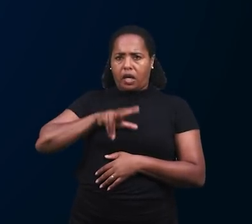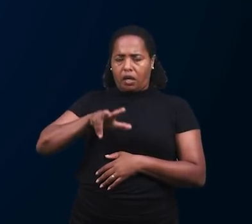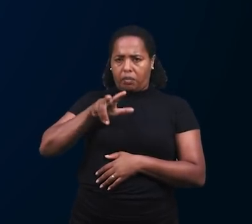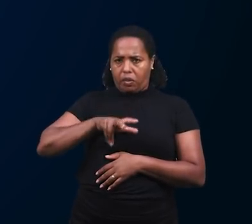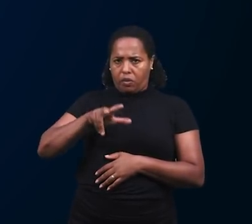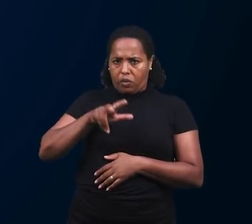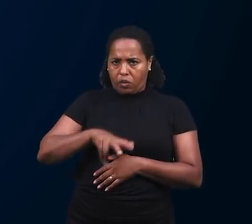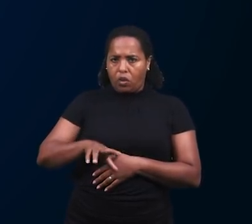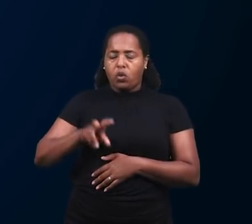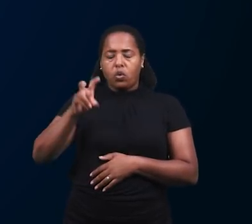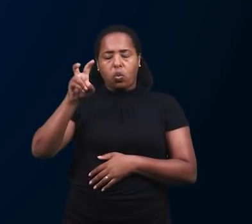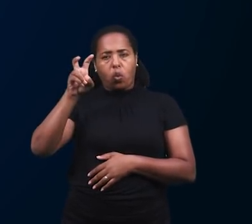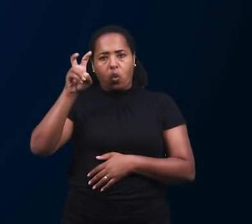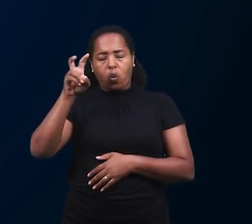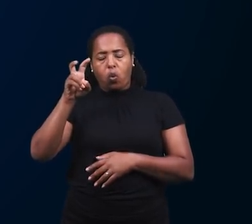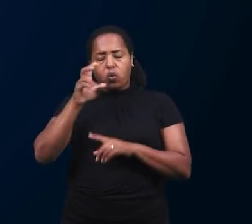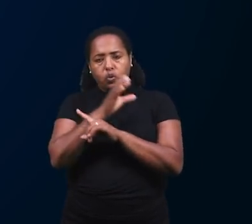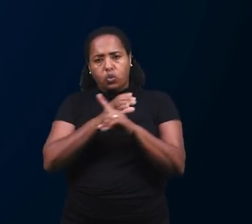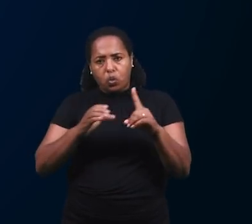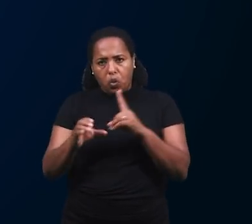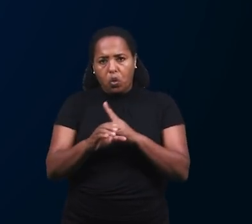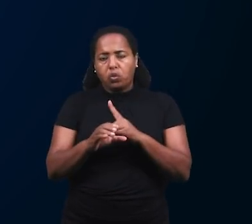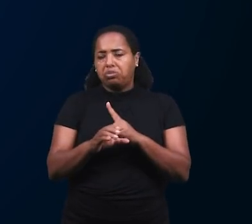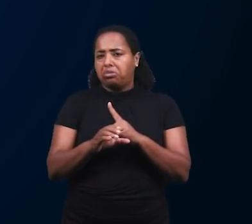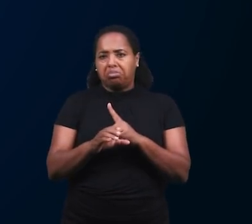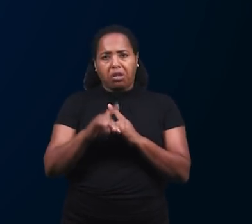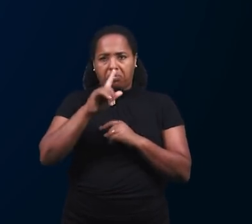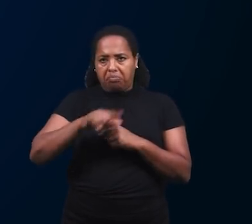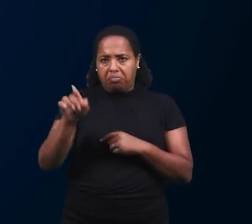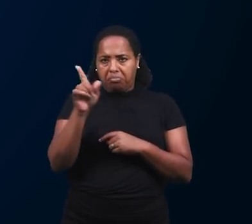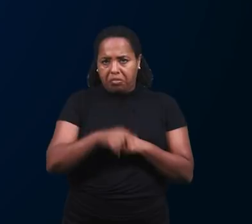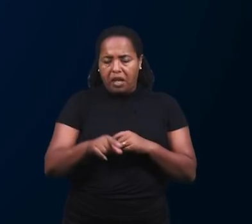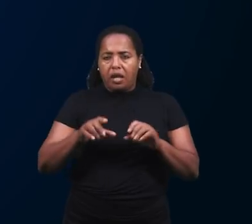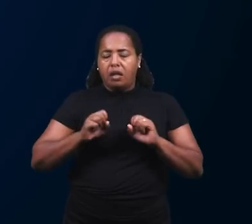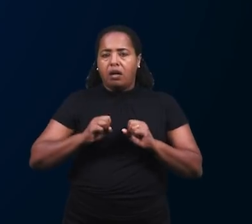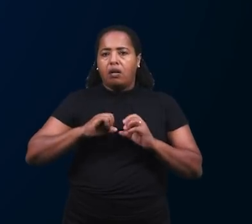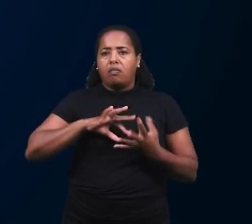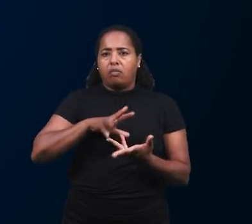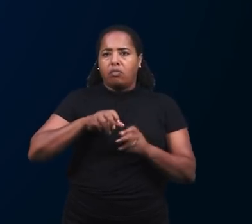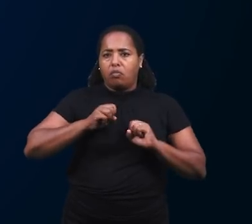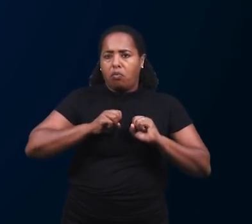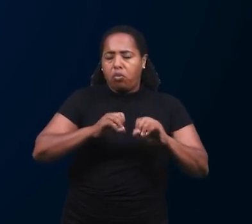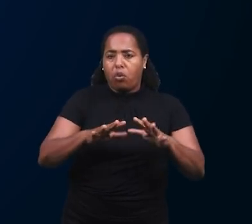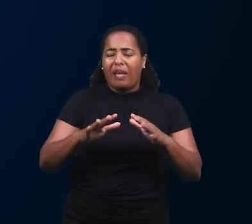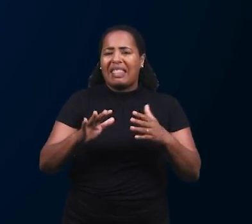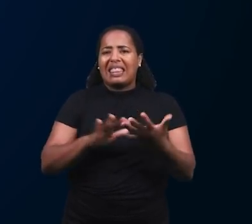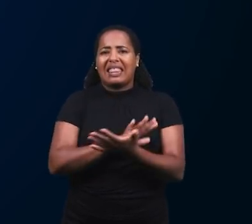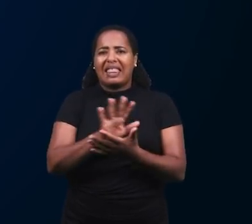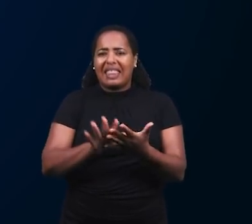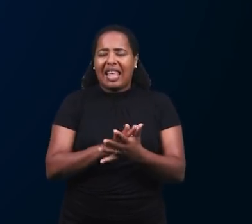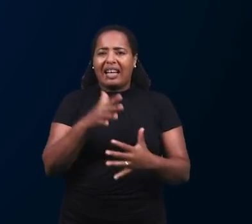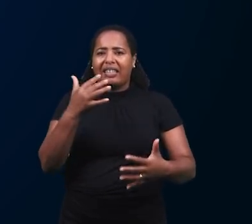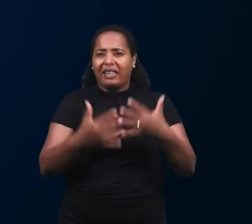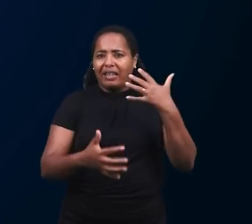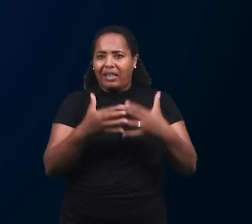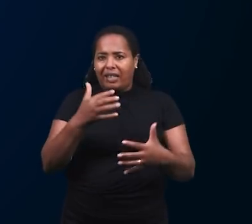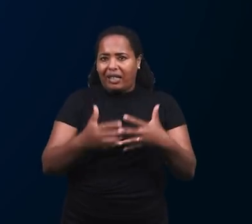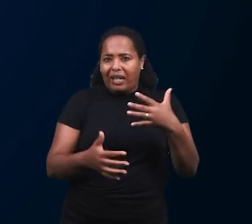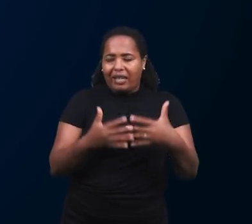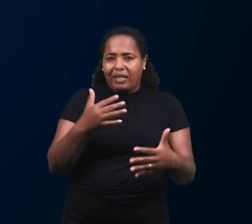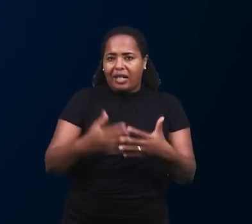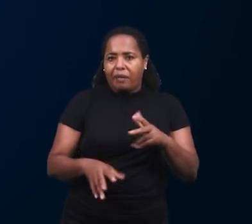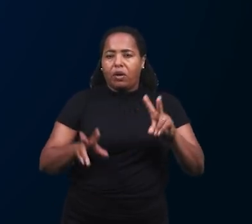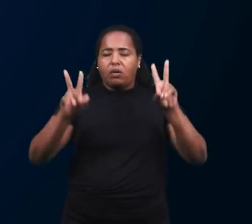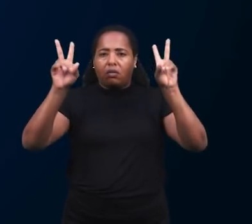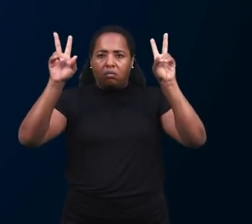de ciência dos irmãos que aqui em Portugal os cultos estão suspensos por conta da pandemia, porém nada disso tem atrapalhado o povo de Deus